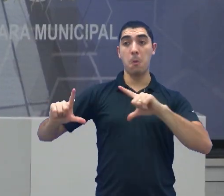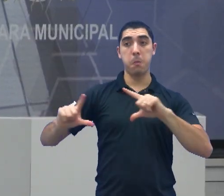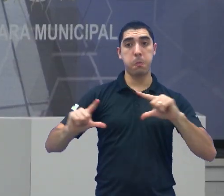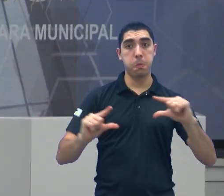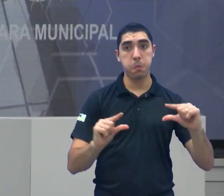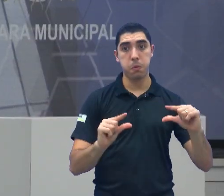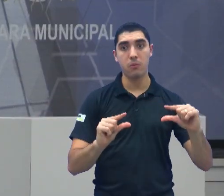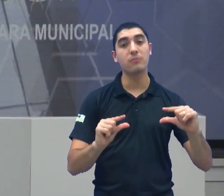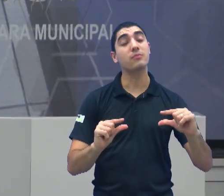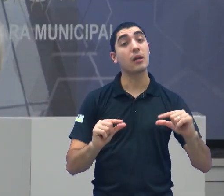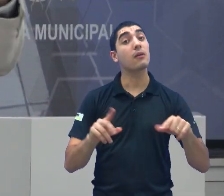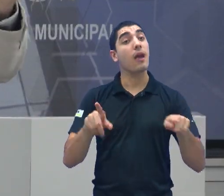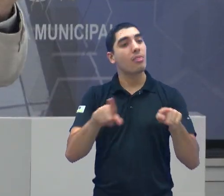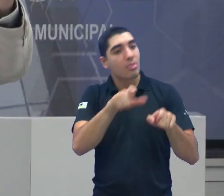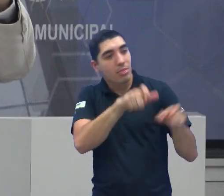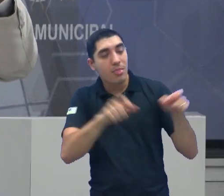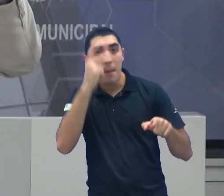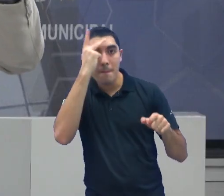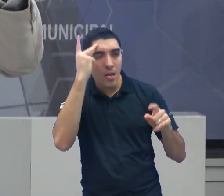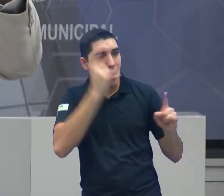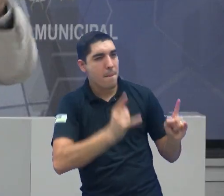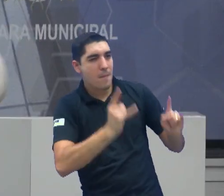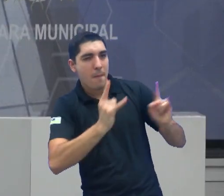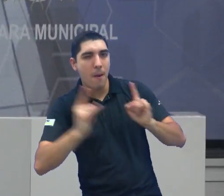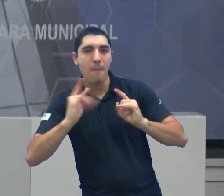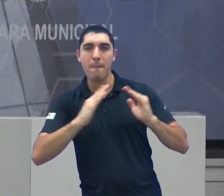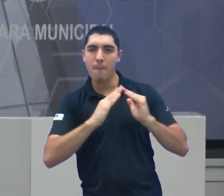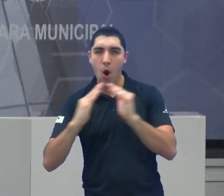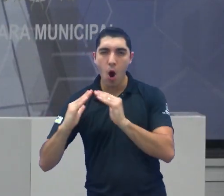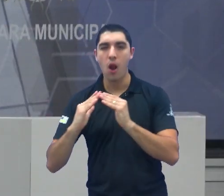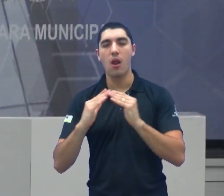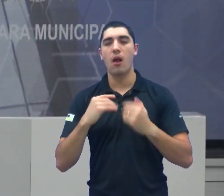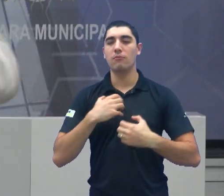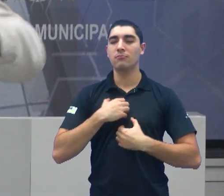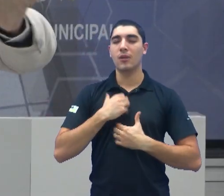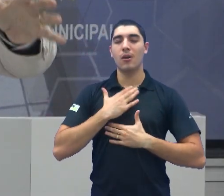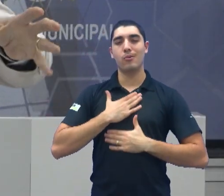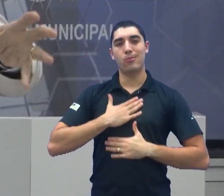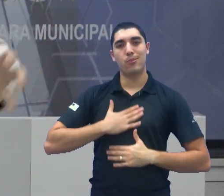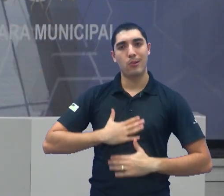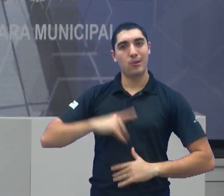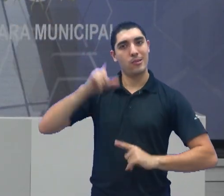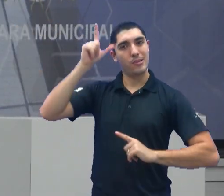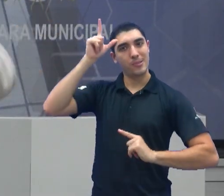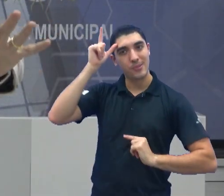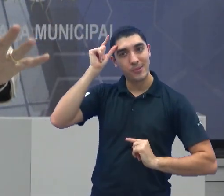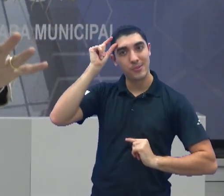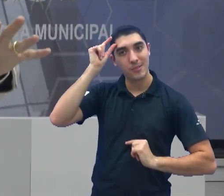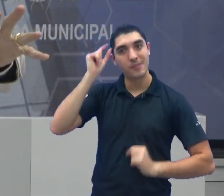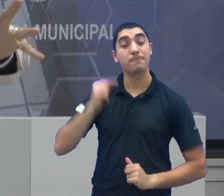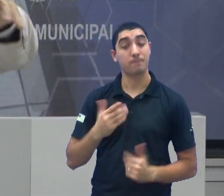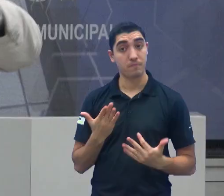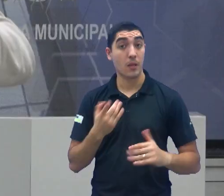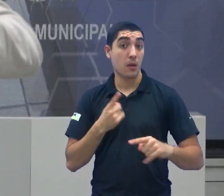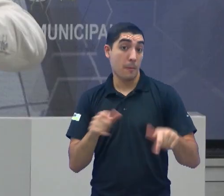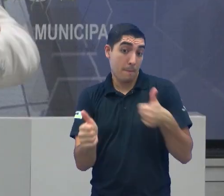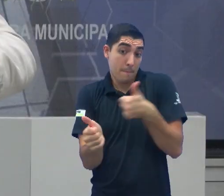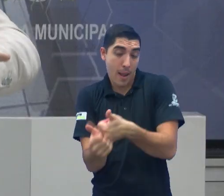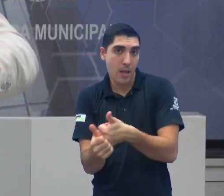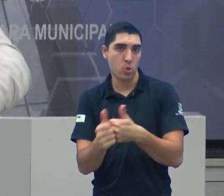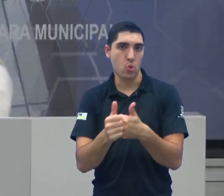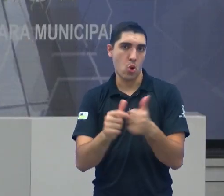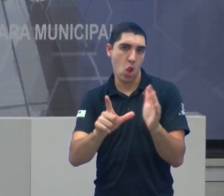traz sossego para as famílias que moram, residem ao lado do comércio. O comércio está funcionando, vai